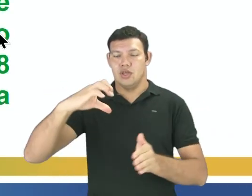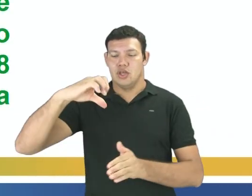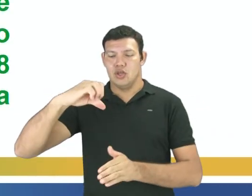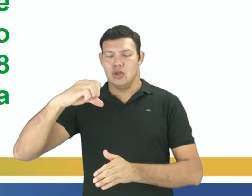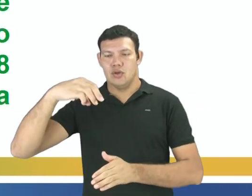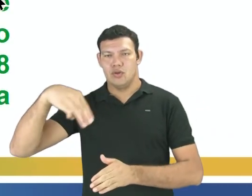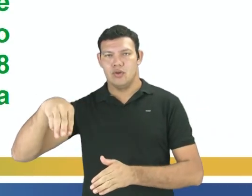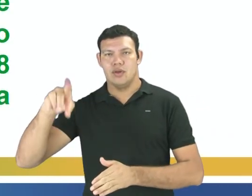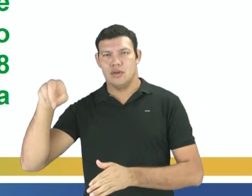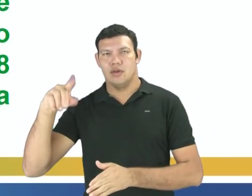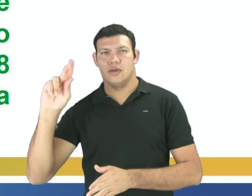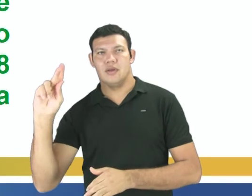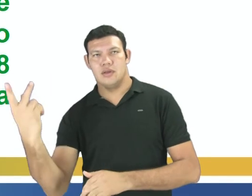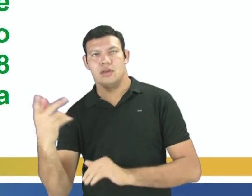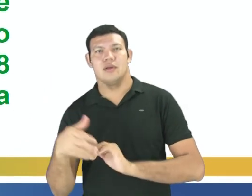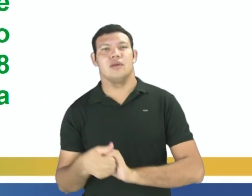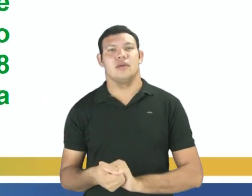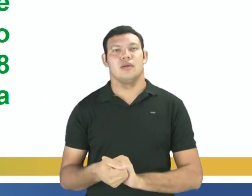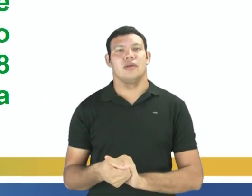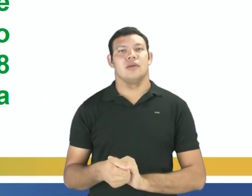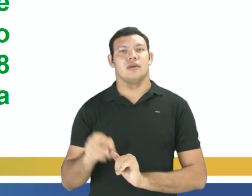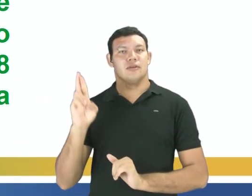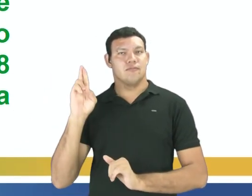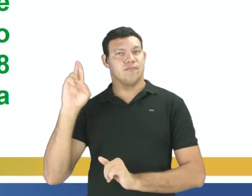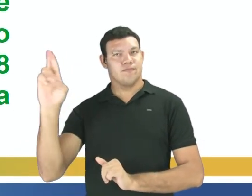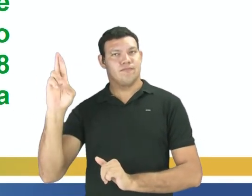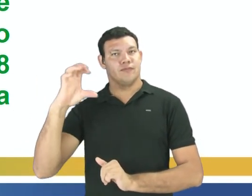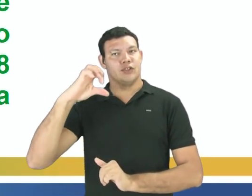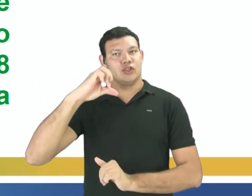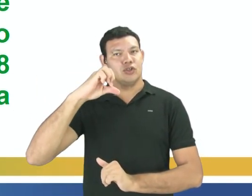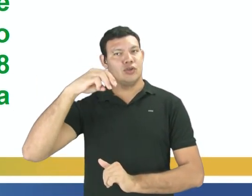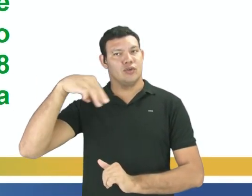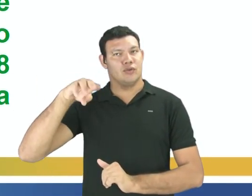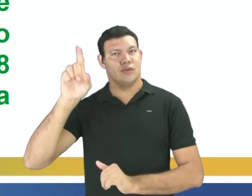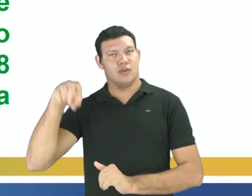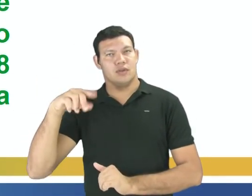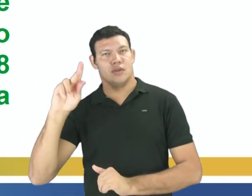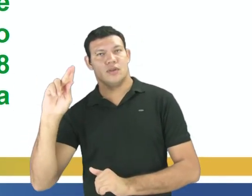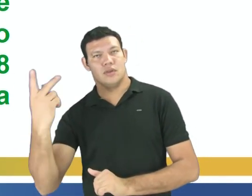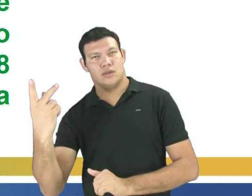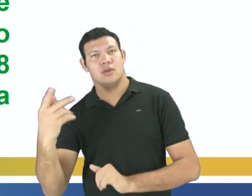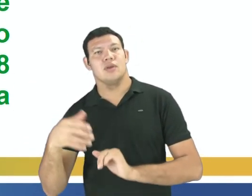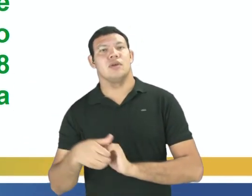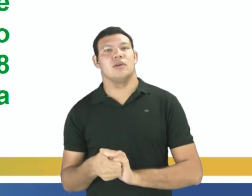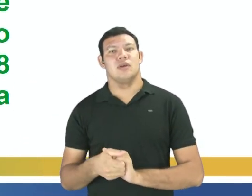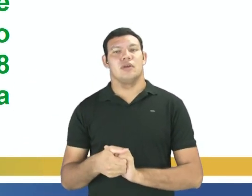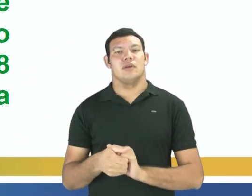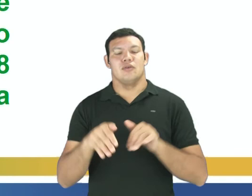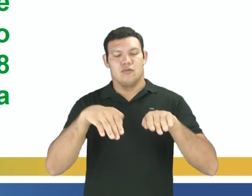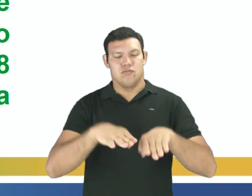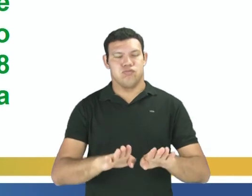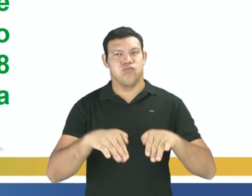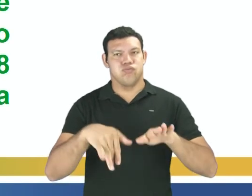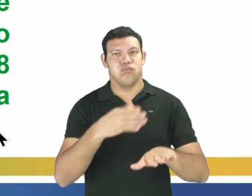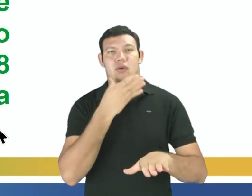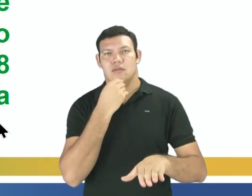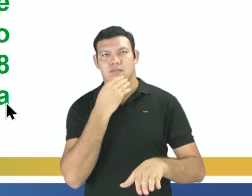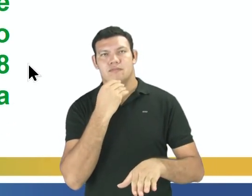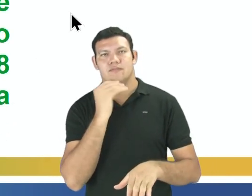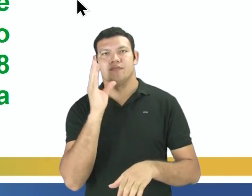certo? Então, a razão de 9 metros por hora, o tecelão levaria, certo, 6 horas para tecer